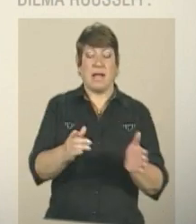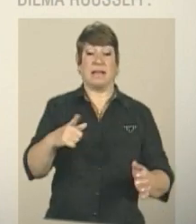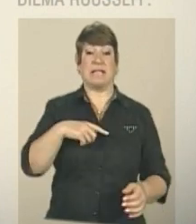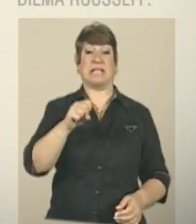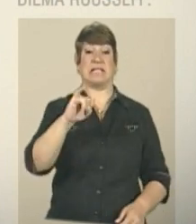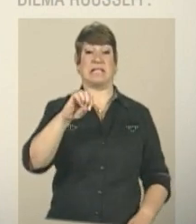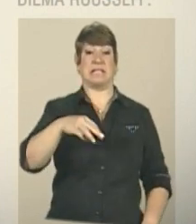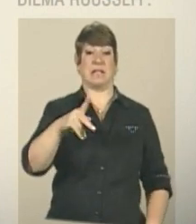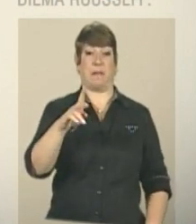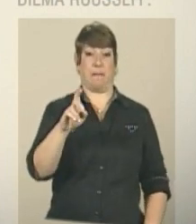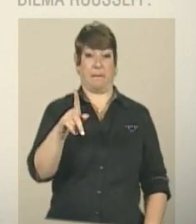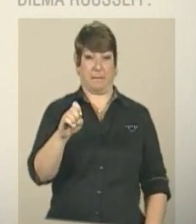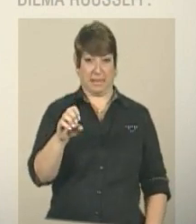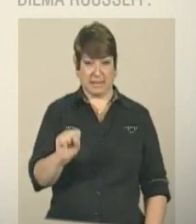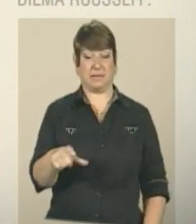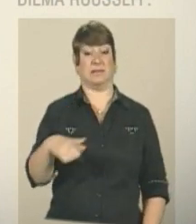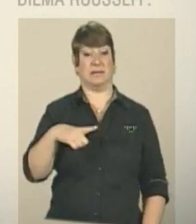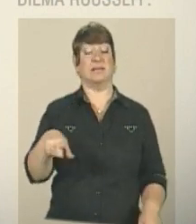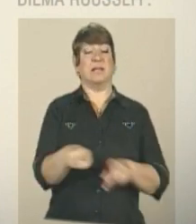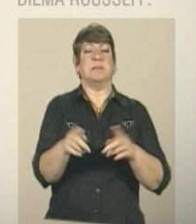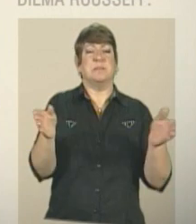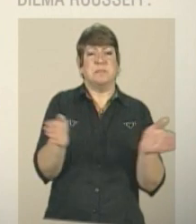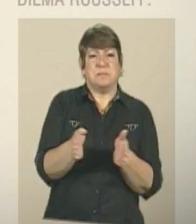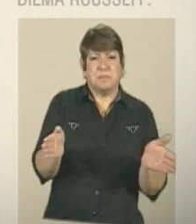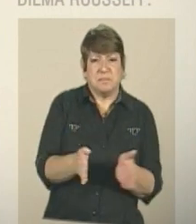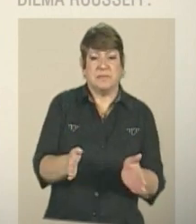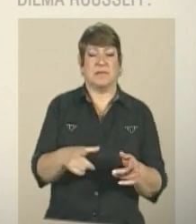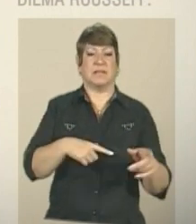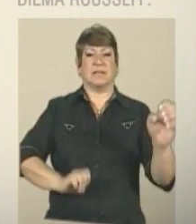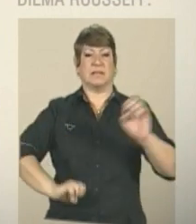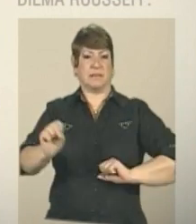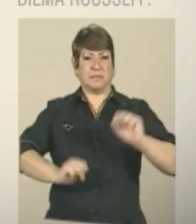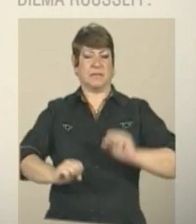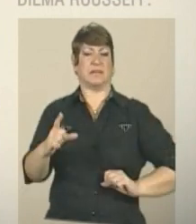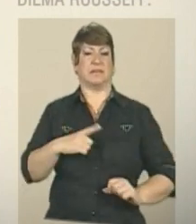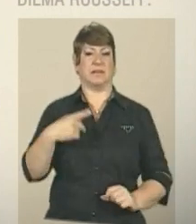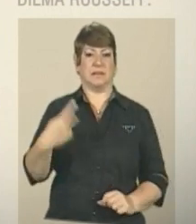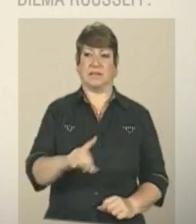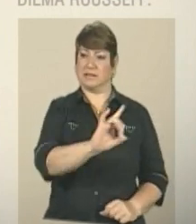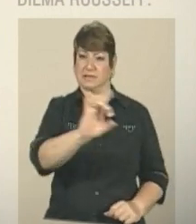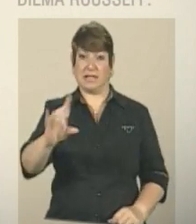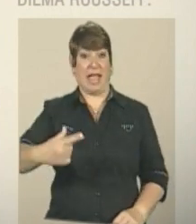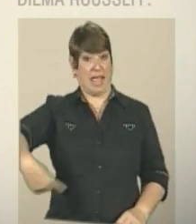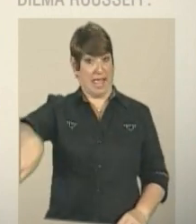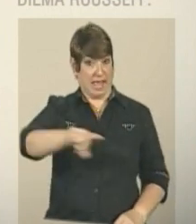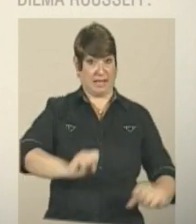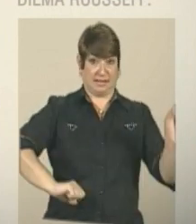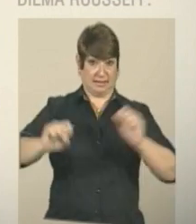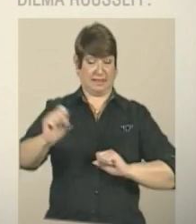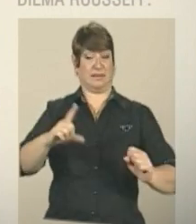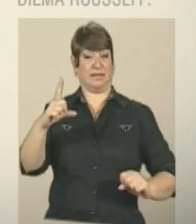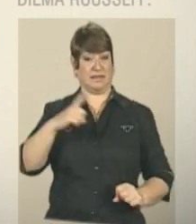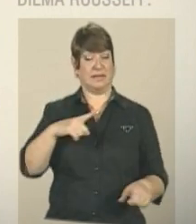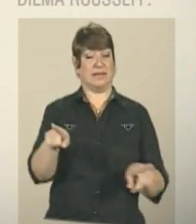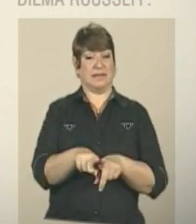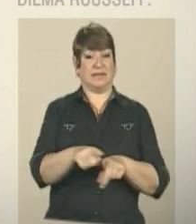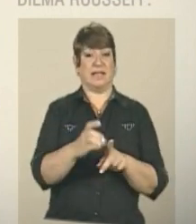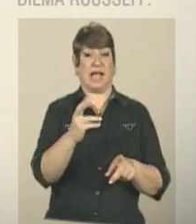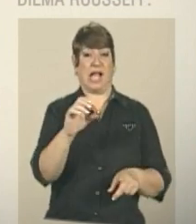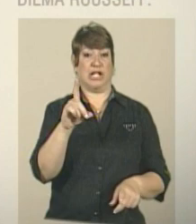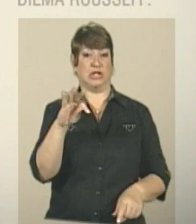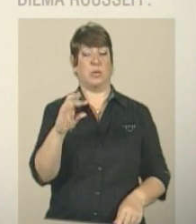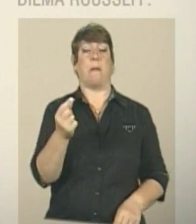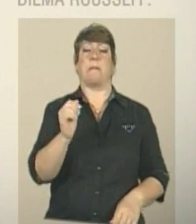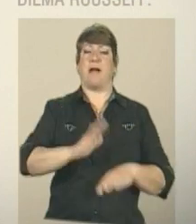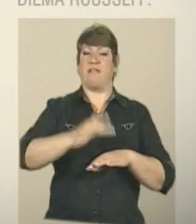e para os microempreendedores individuais. Estes empreendedores também vão ter crédito mais fácil e mais